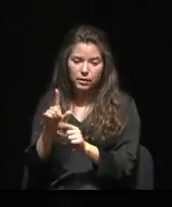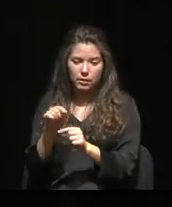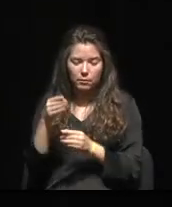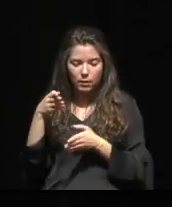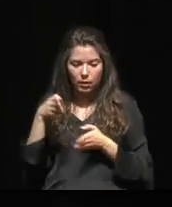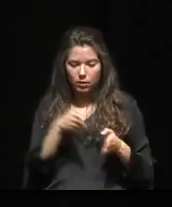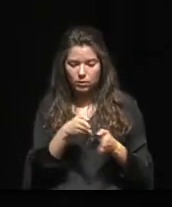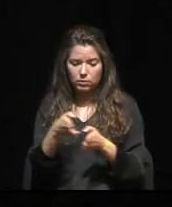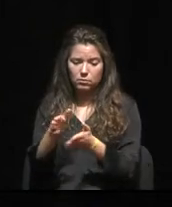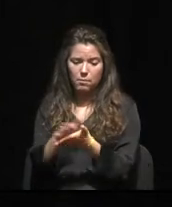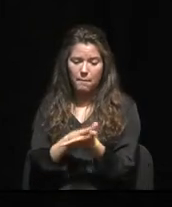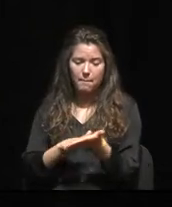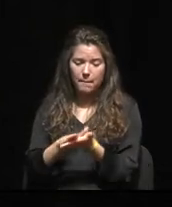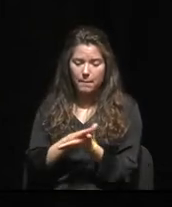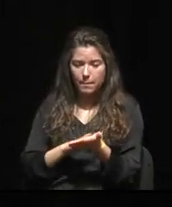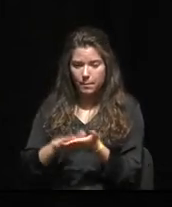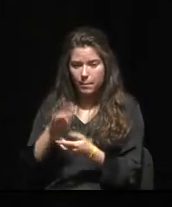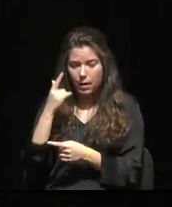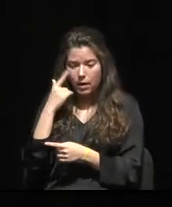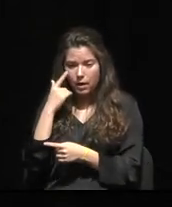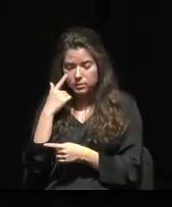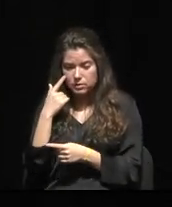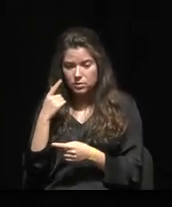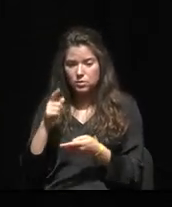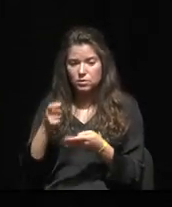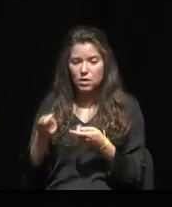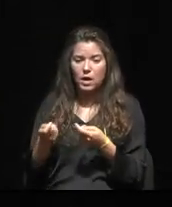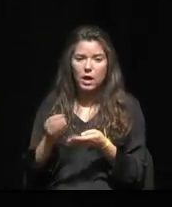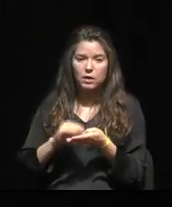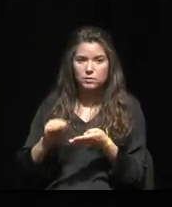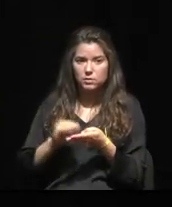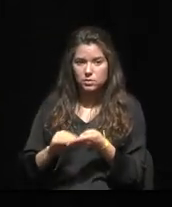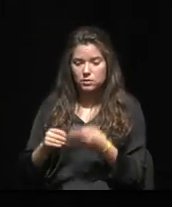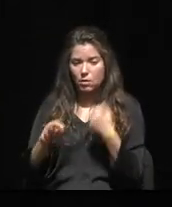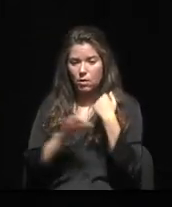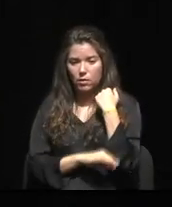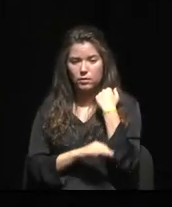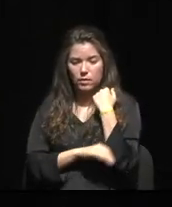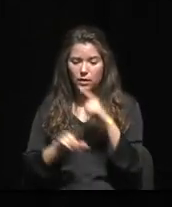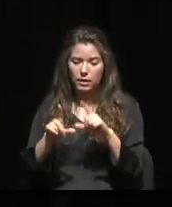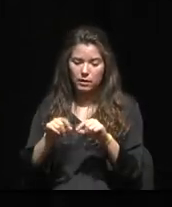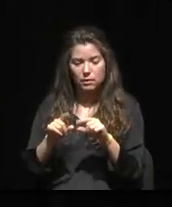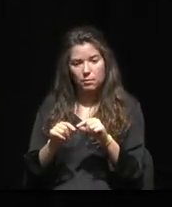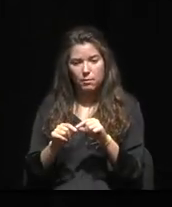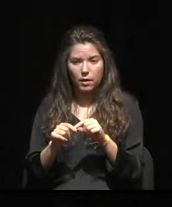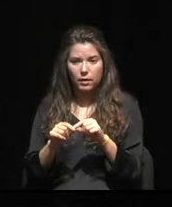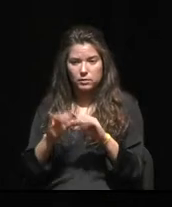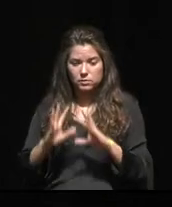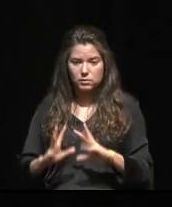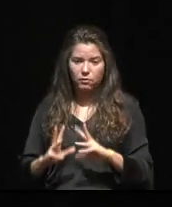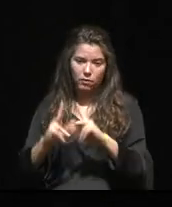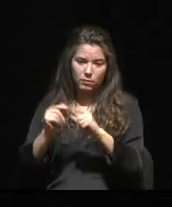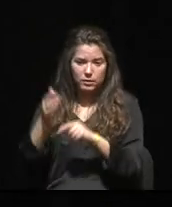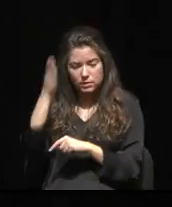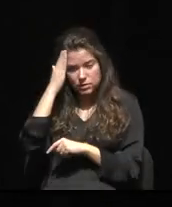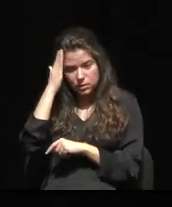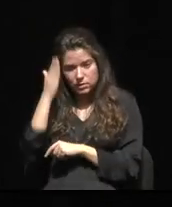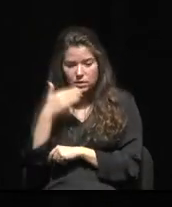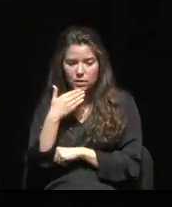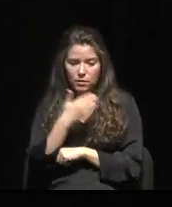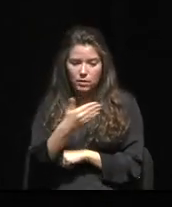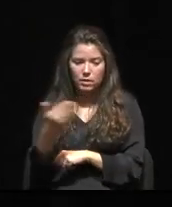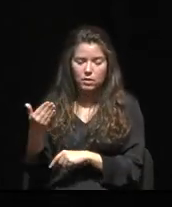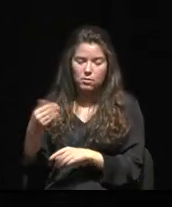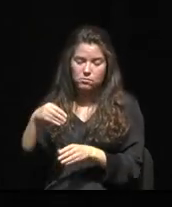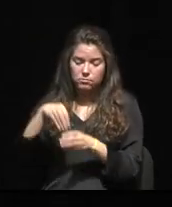conhecimentos básicos sob administração autárquica com enfoque no desenvolvimento das aptidões requeridas no Exercício do conteúdo